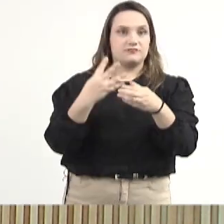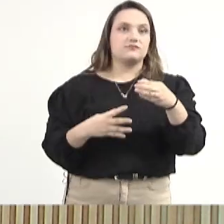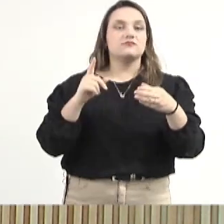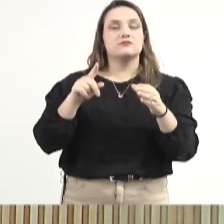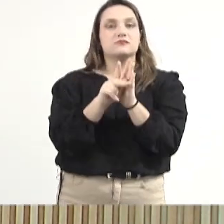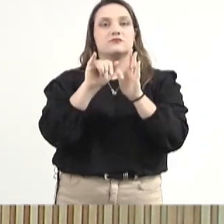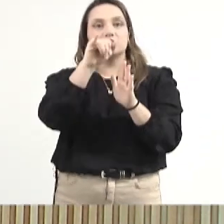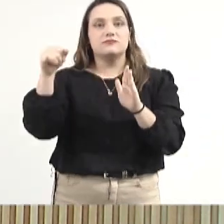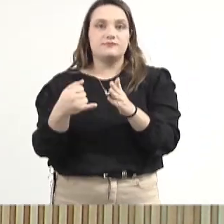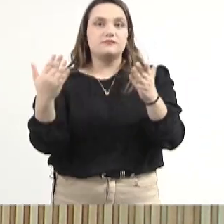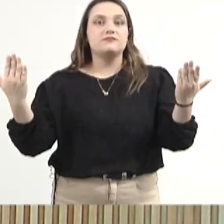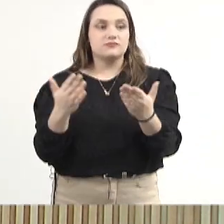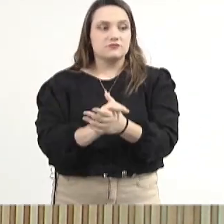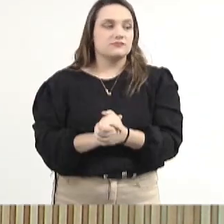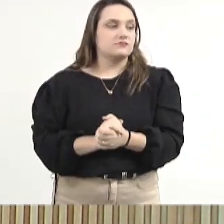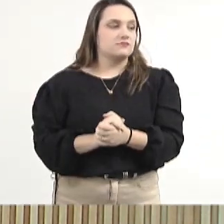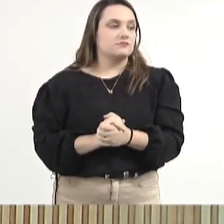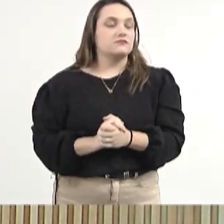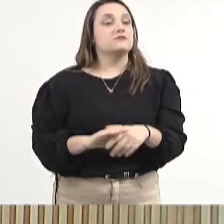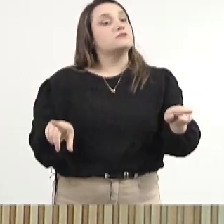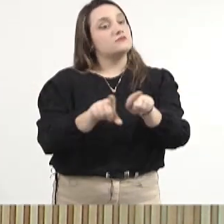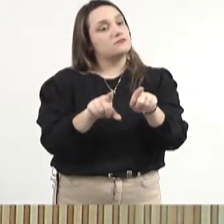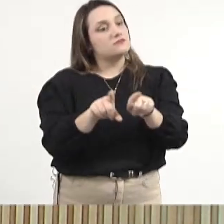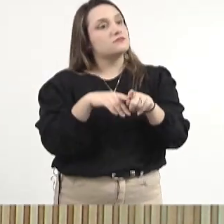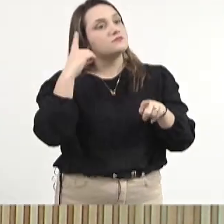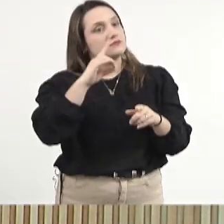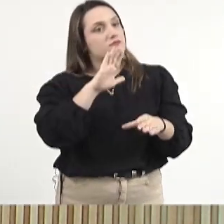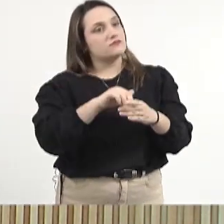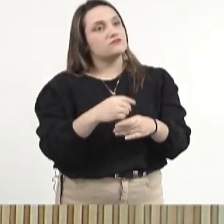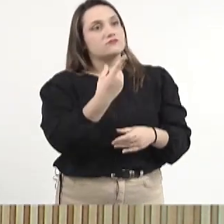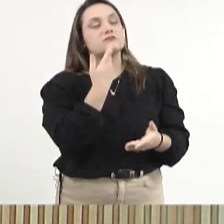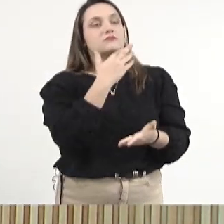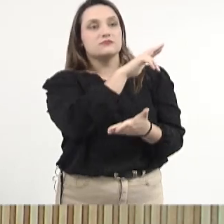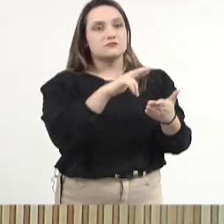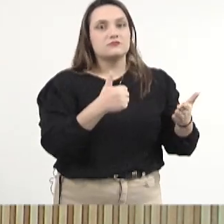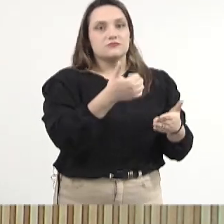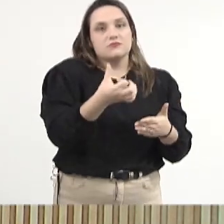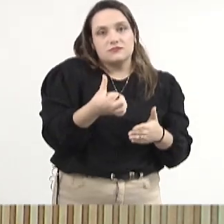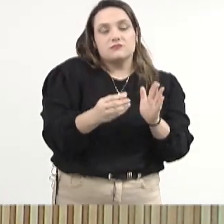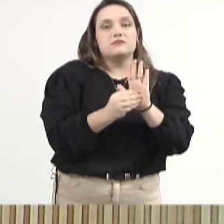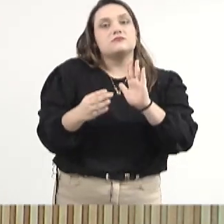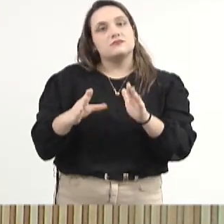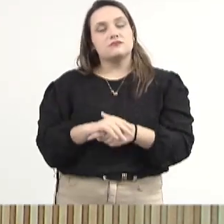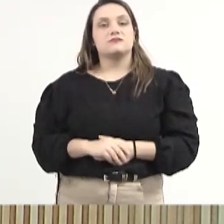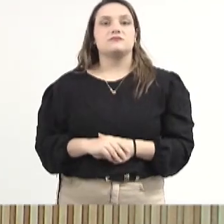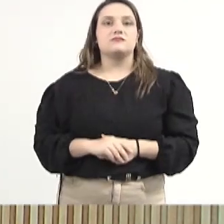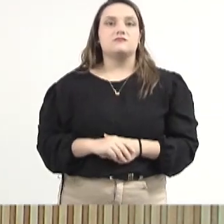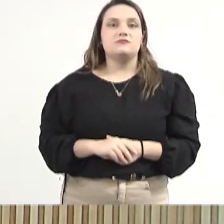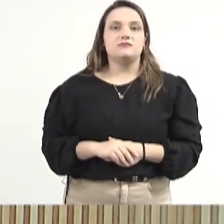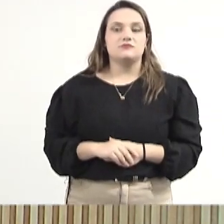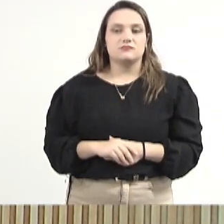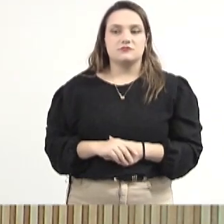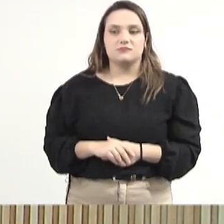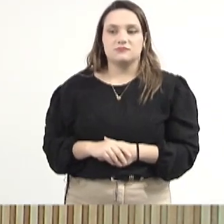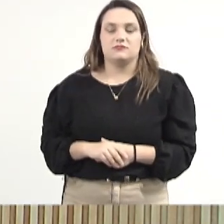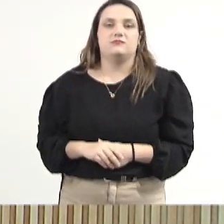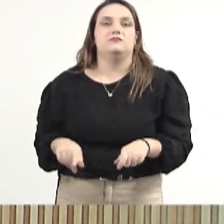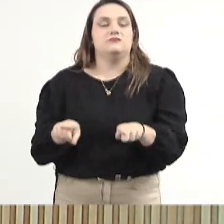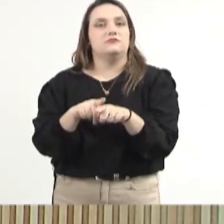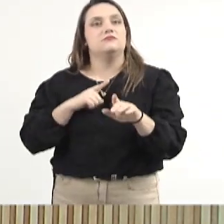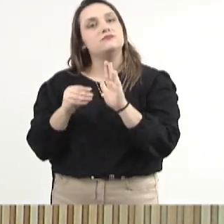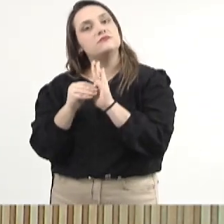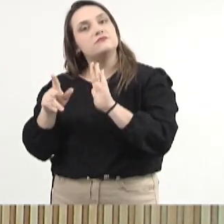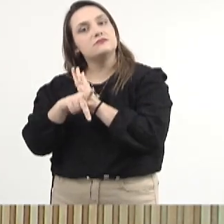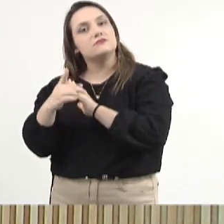foram os projetos de hoje. Além disso, os deputados votaram um requerimento, 16 indicações previstas inicialmente. Foi incluída aquela indicação